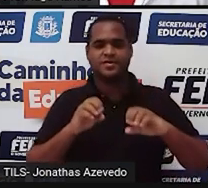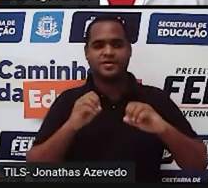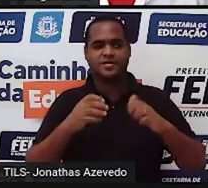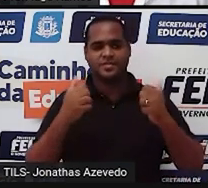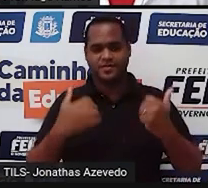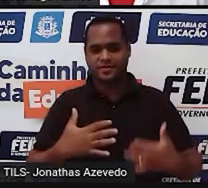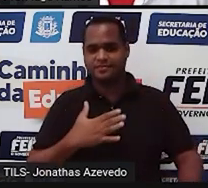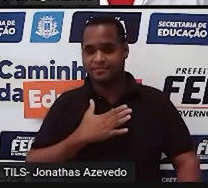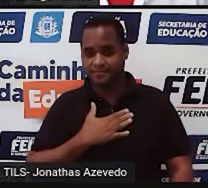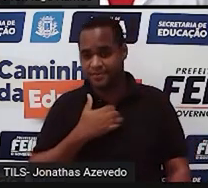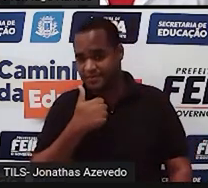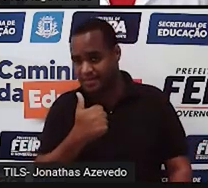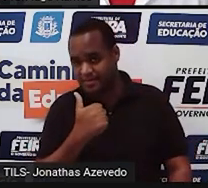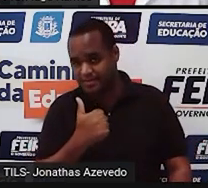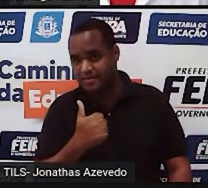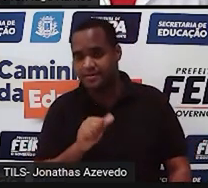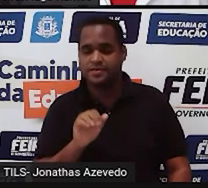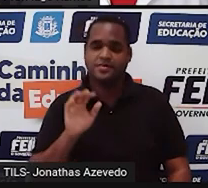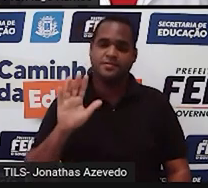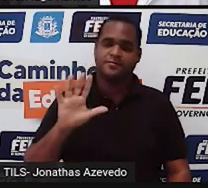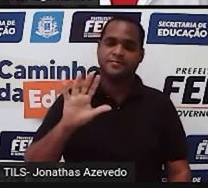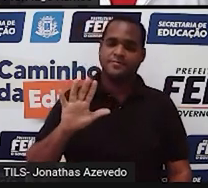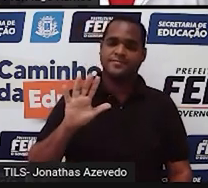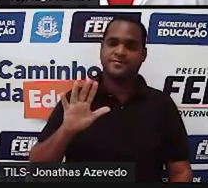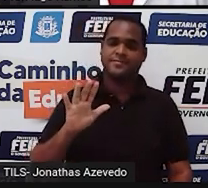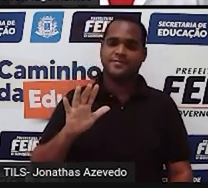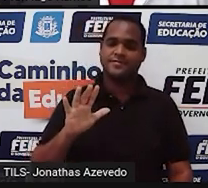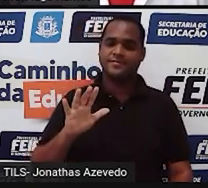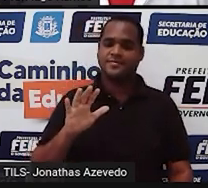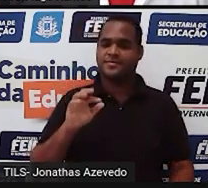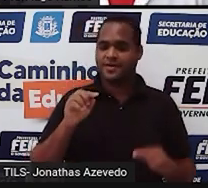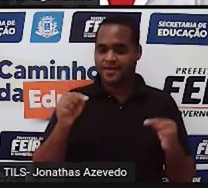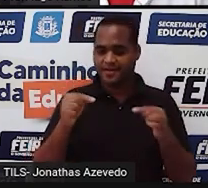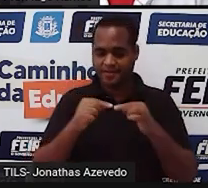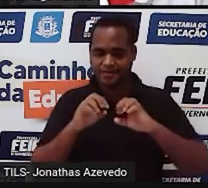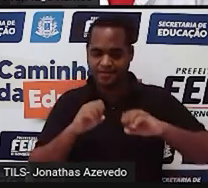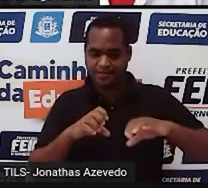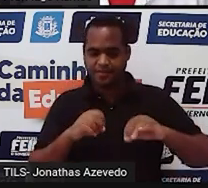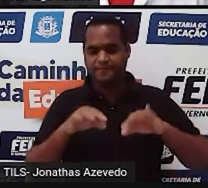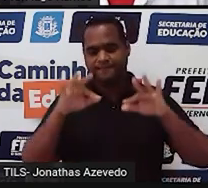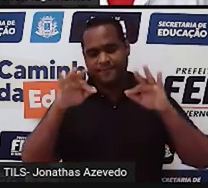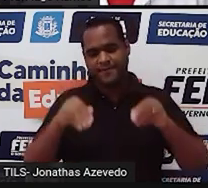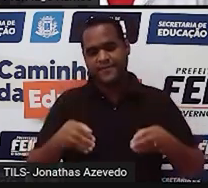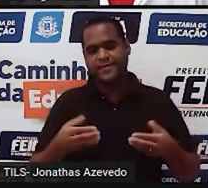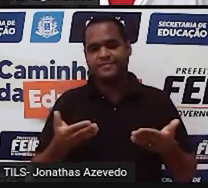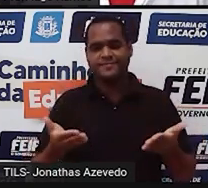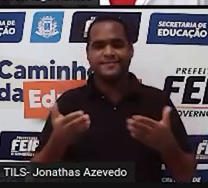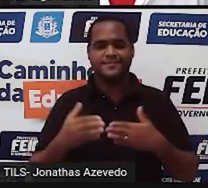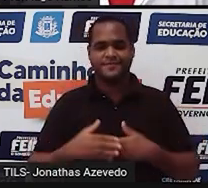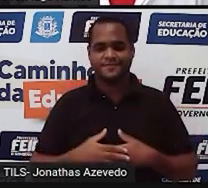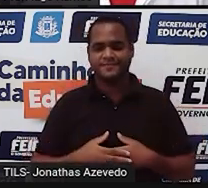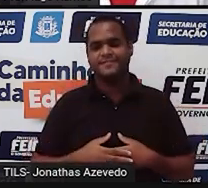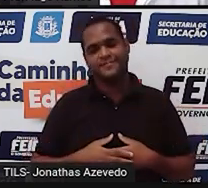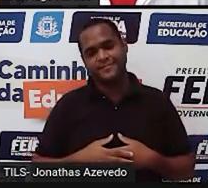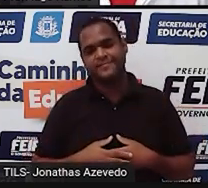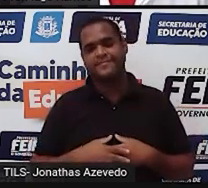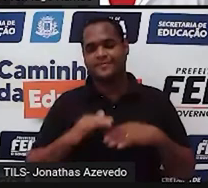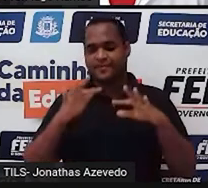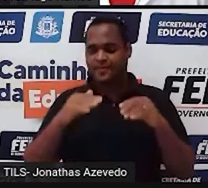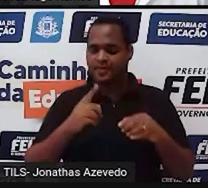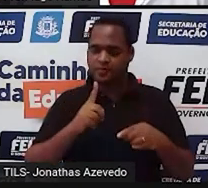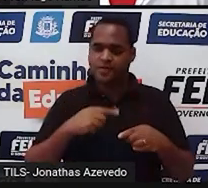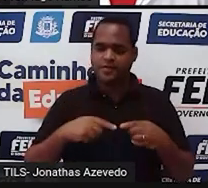aula beleza mas essa aula aqui chega ao fim claro já